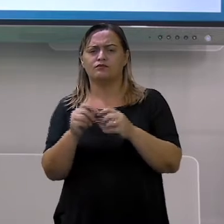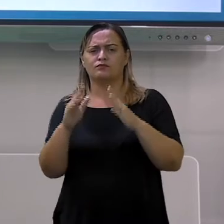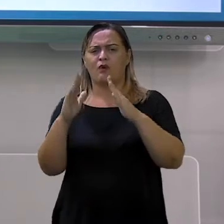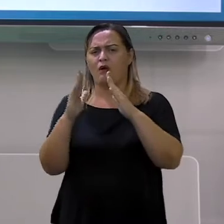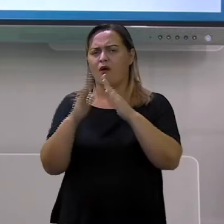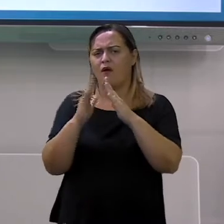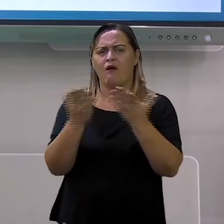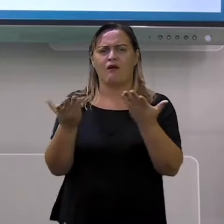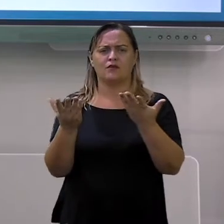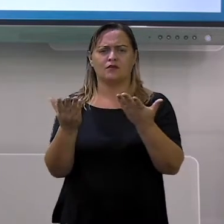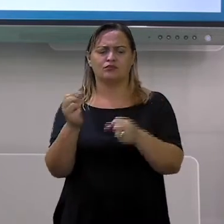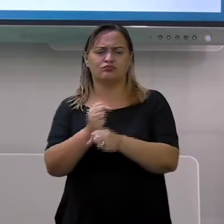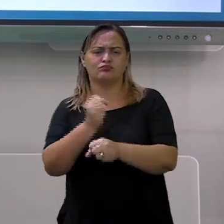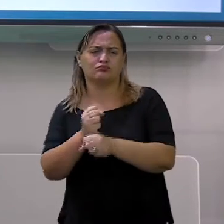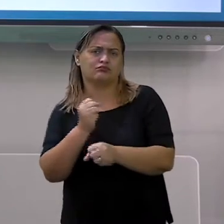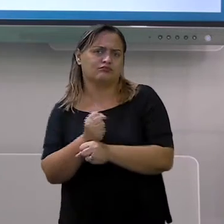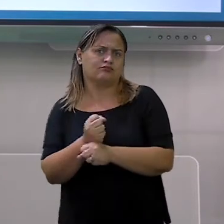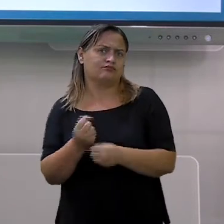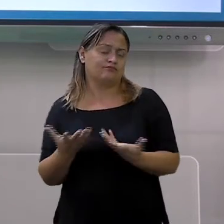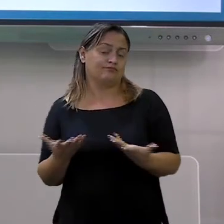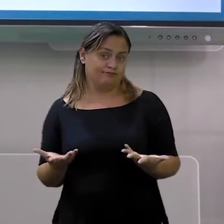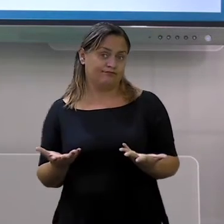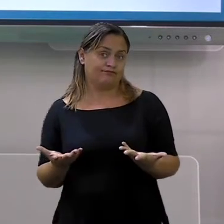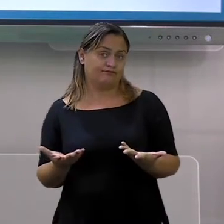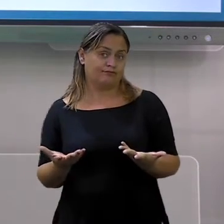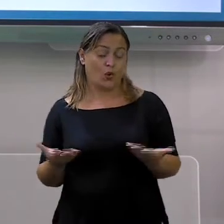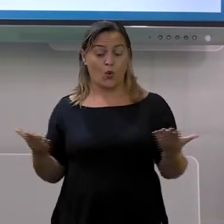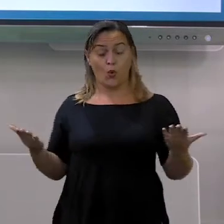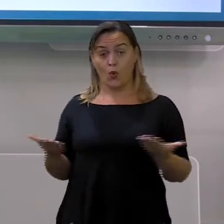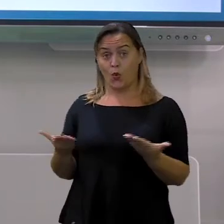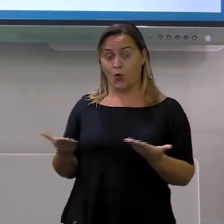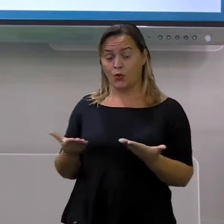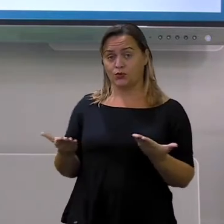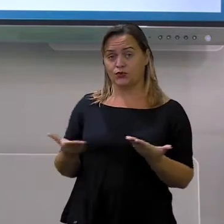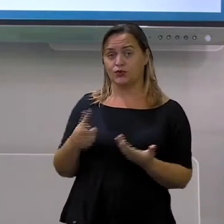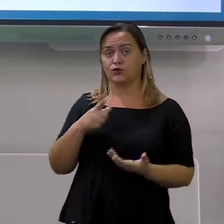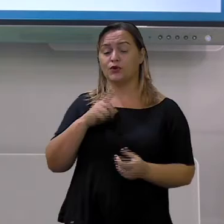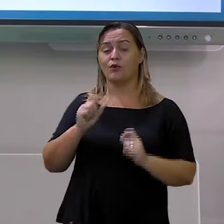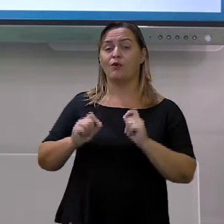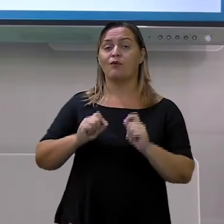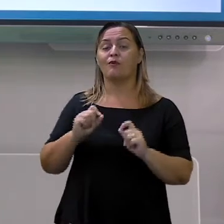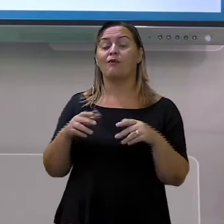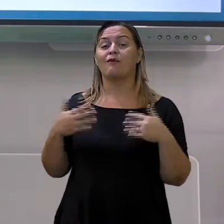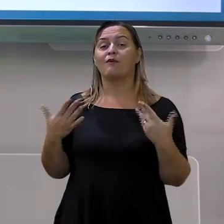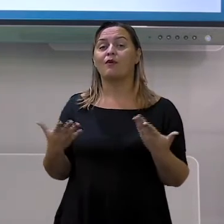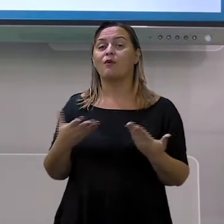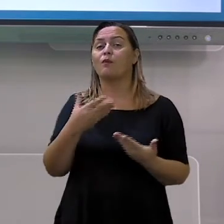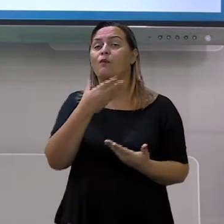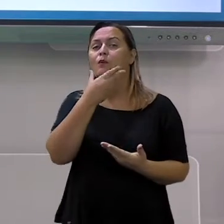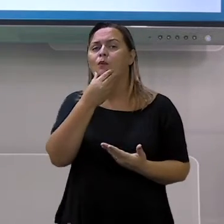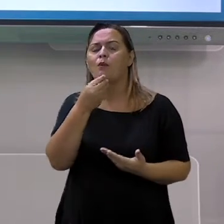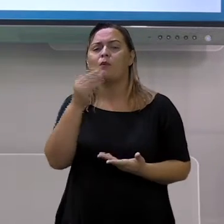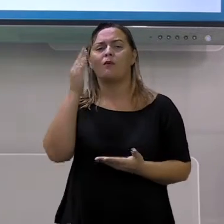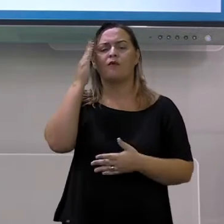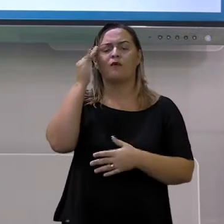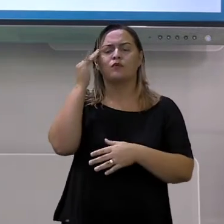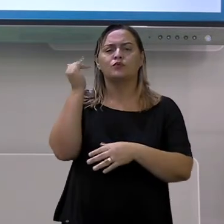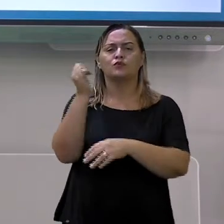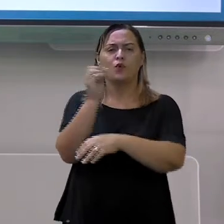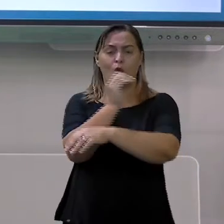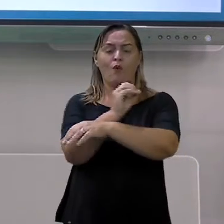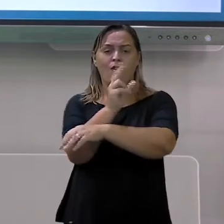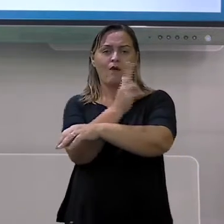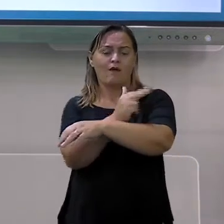Niemeyer, hoje, nos nossos tempos, um grande arquiteto. Então, o que é arquitetura? É a técnica de